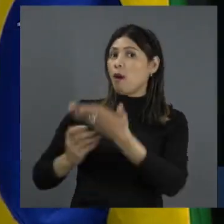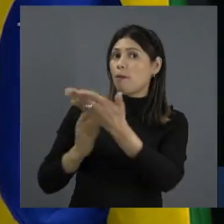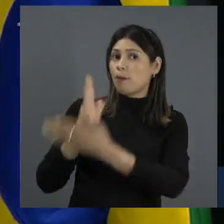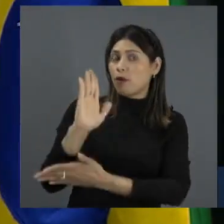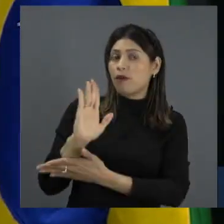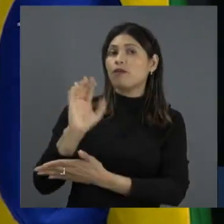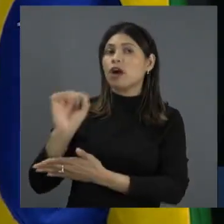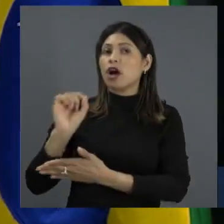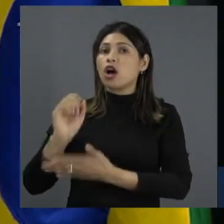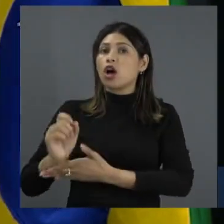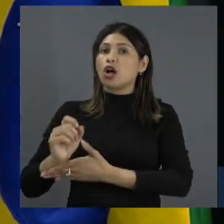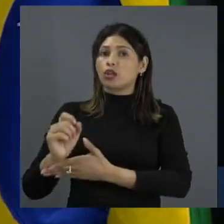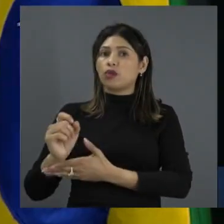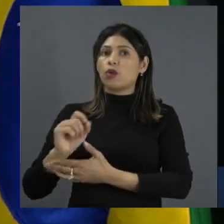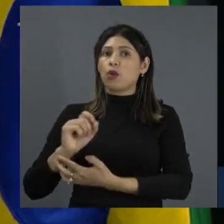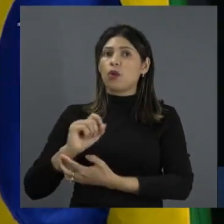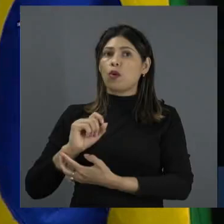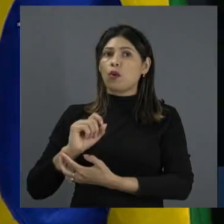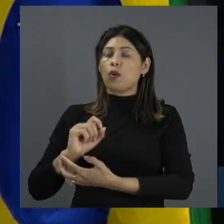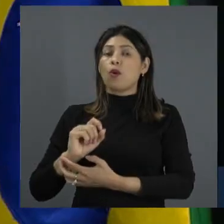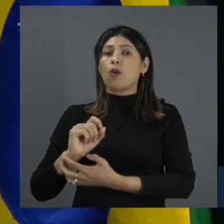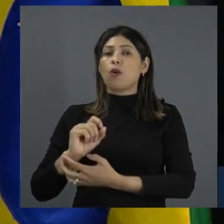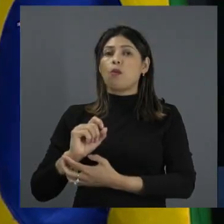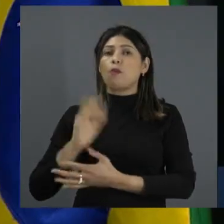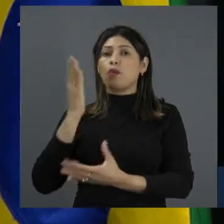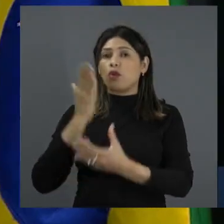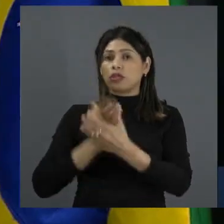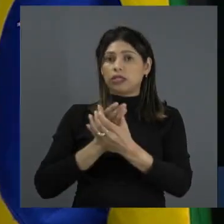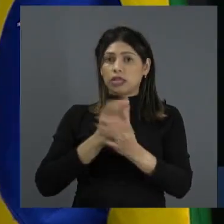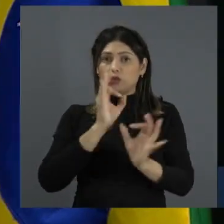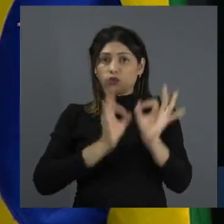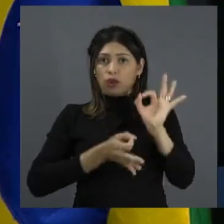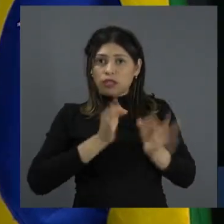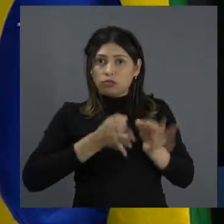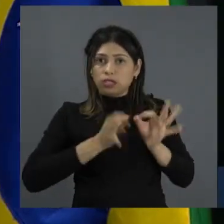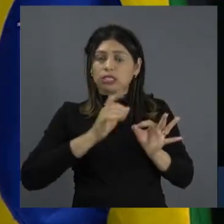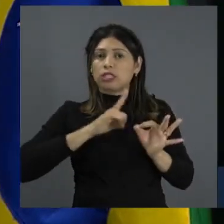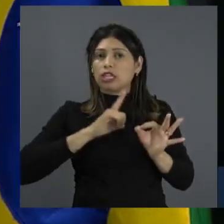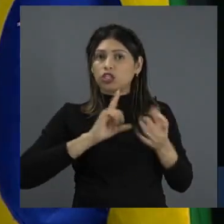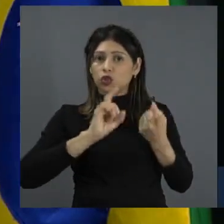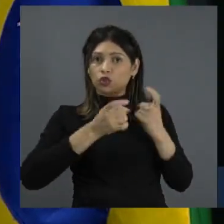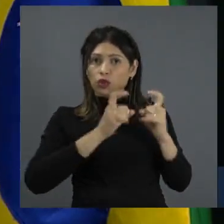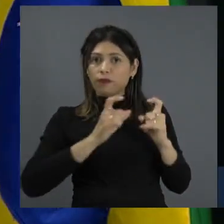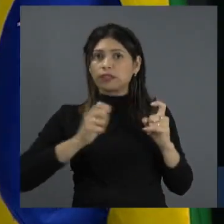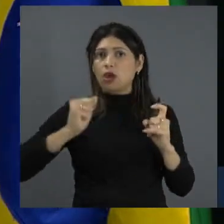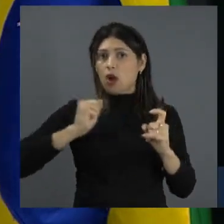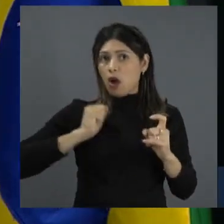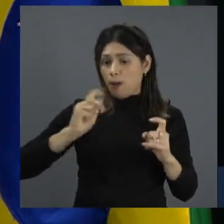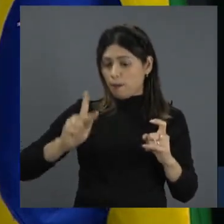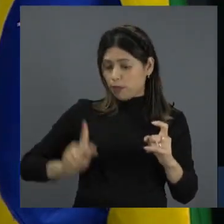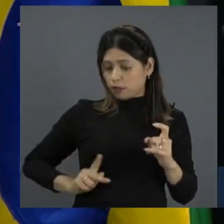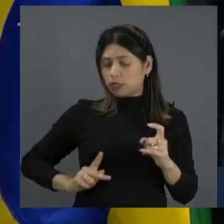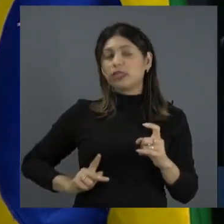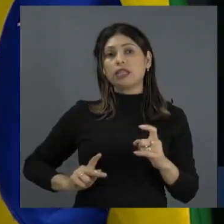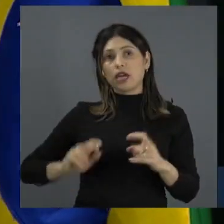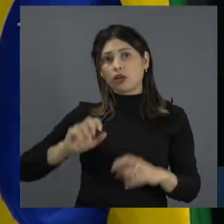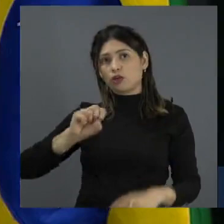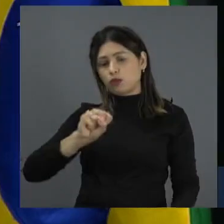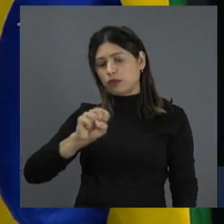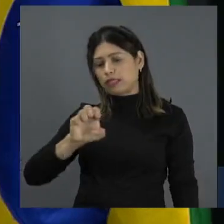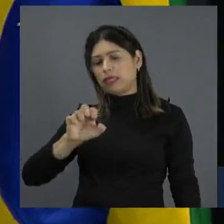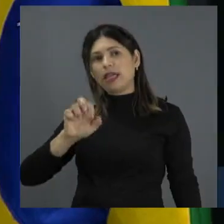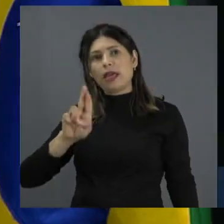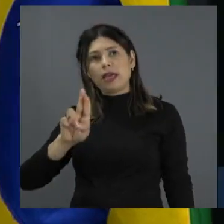do processo administrativo disciplinar contra o desembargador aposentado Sebastião Coelho